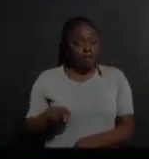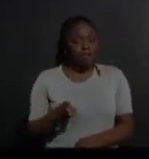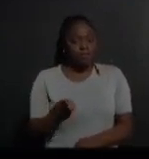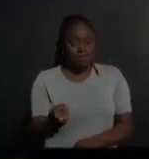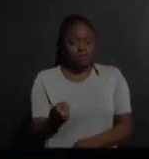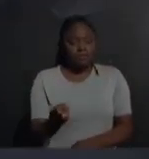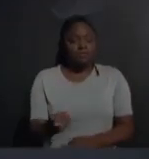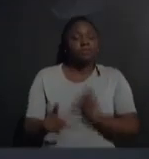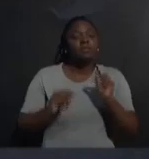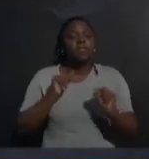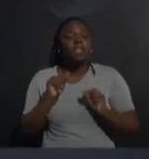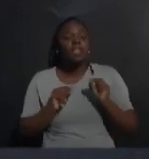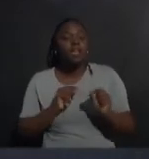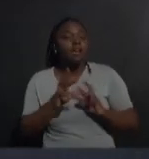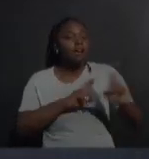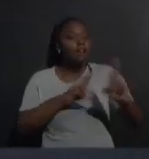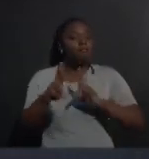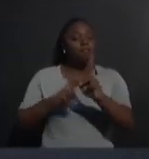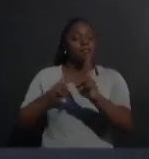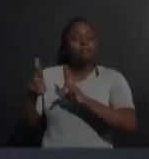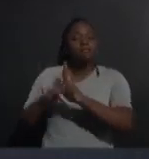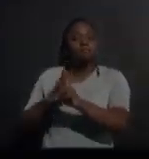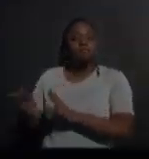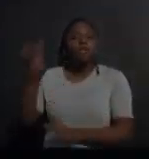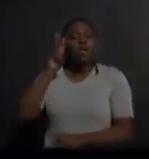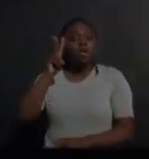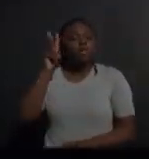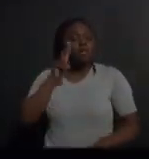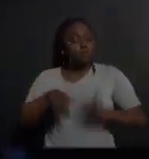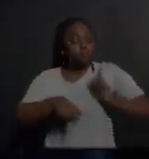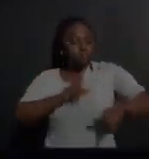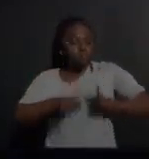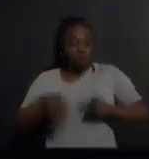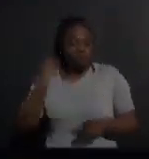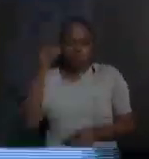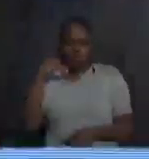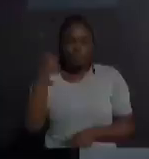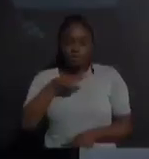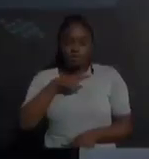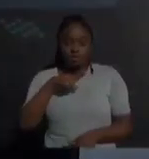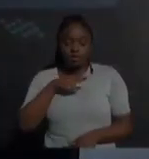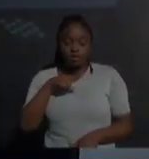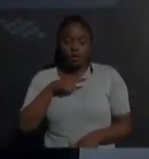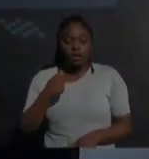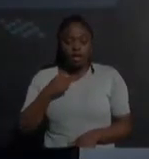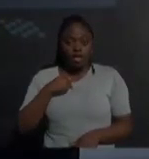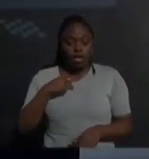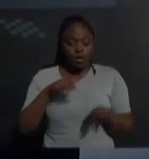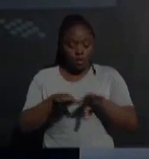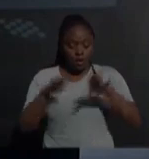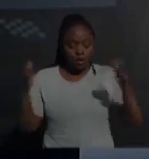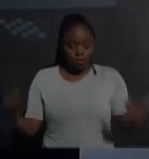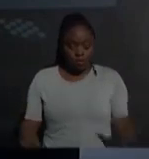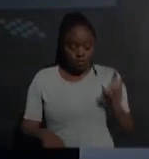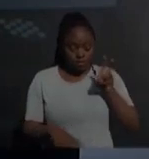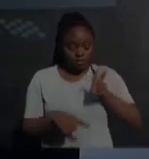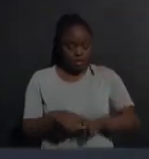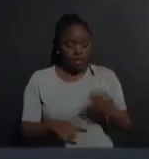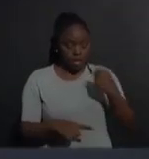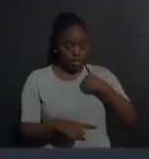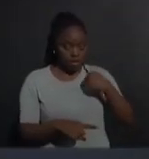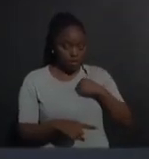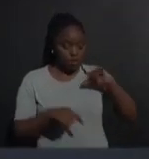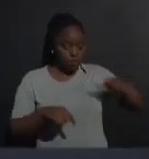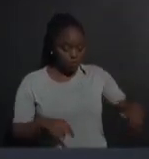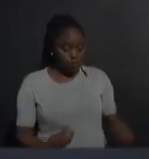Isso é comunhão com eles. Eu me lembro que lá em Israel eu tive uma experiência bacana. Eu sentei na mesa, era eu, um judeu praticante e